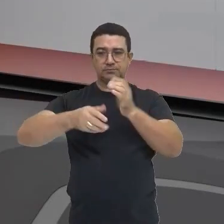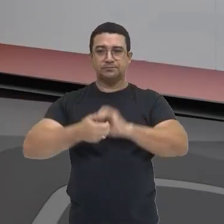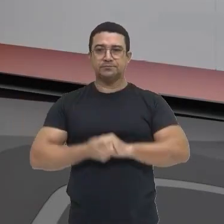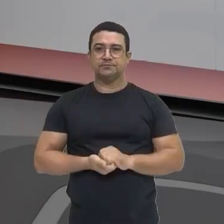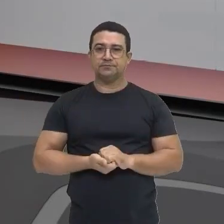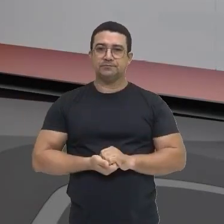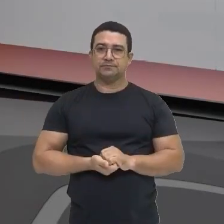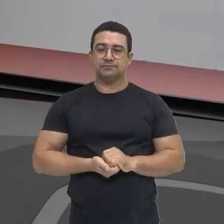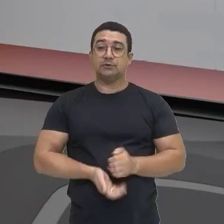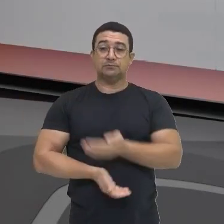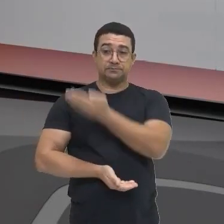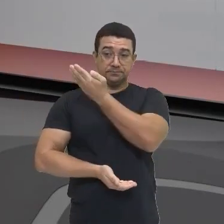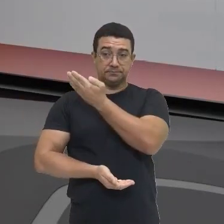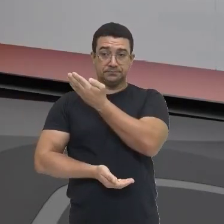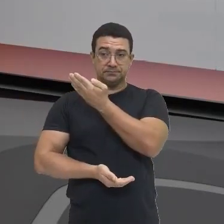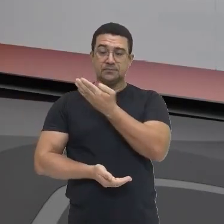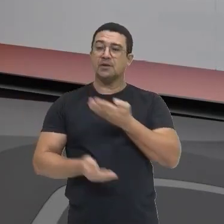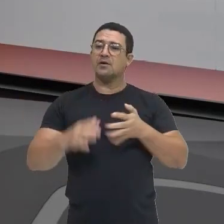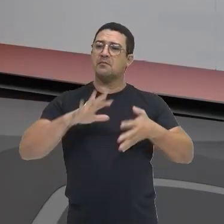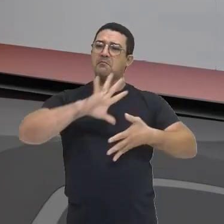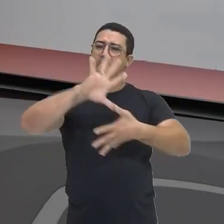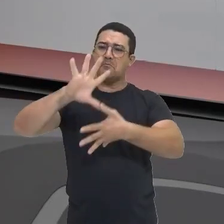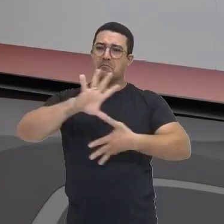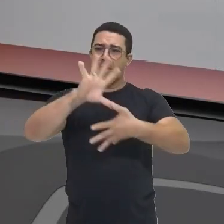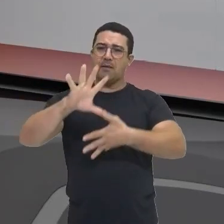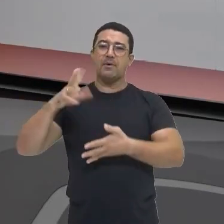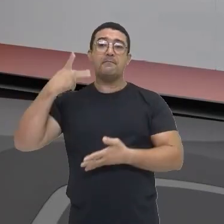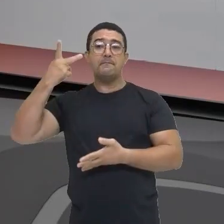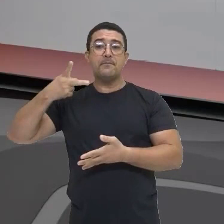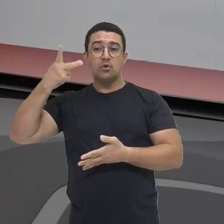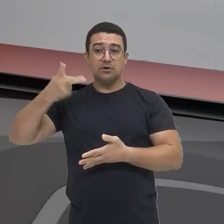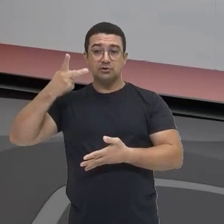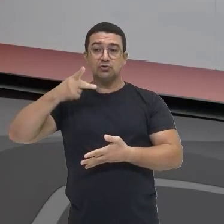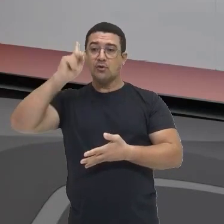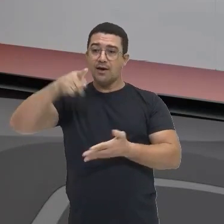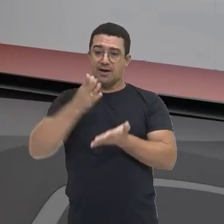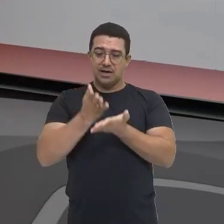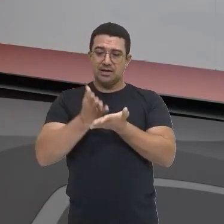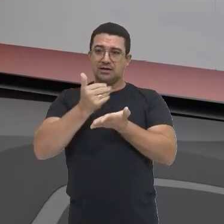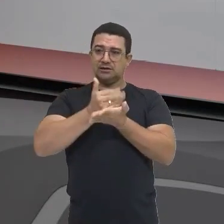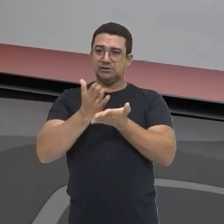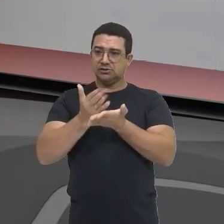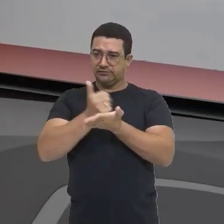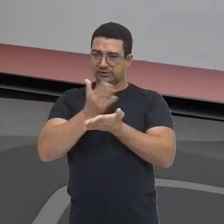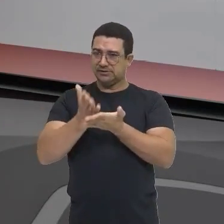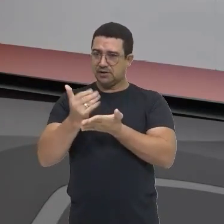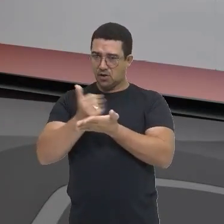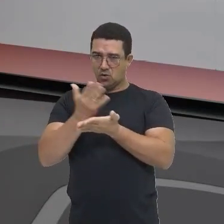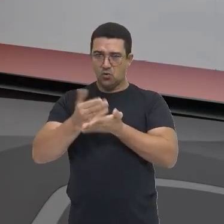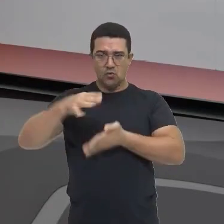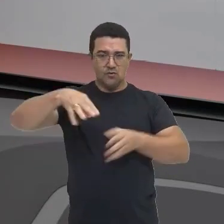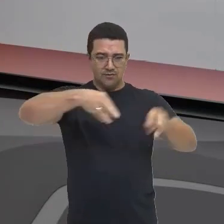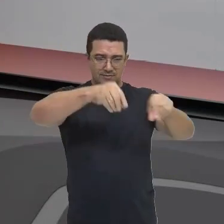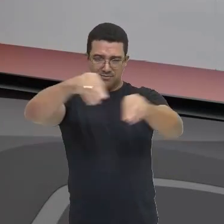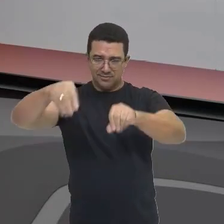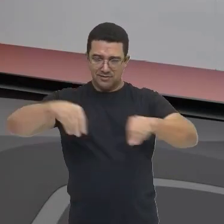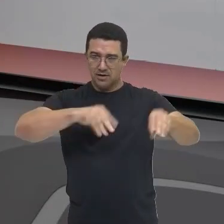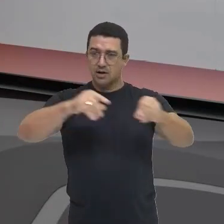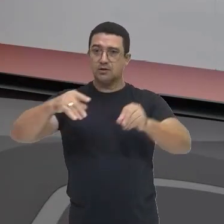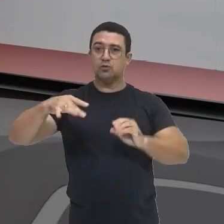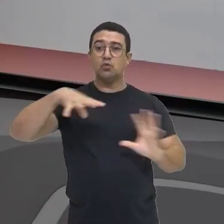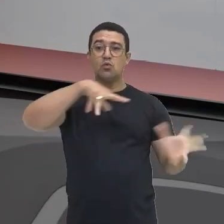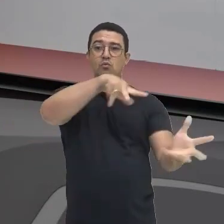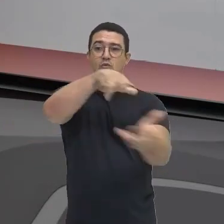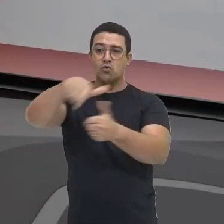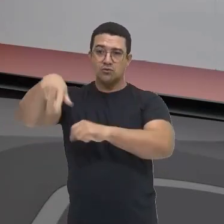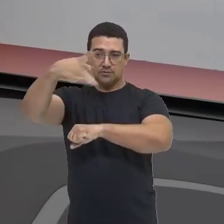também, agora sim, o mapa político, tá certo? Que nada mais é que a divisão do território mundial em